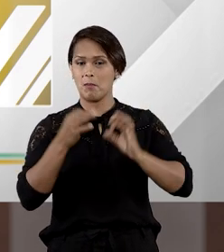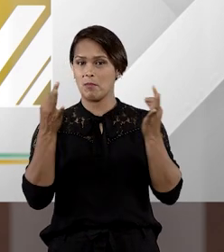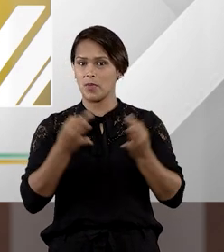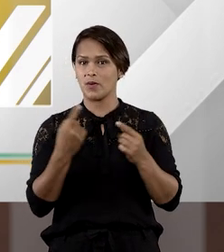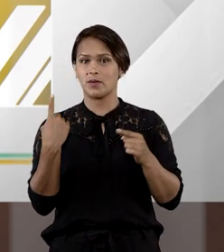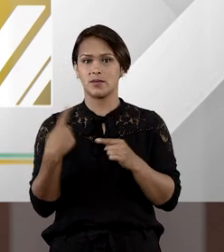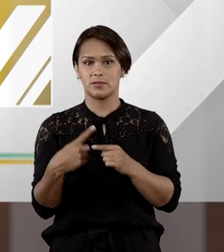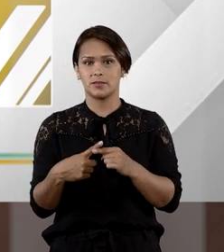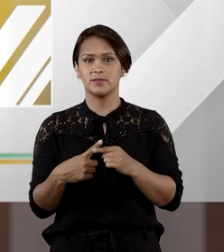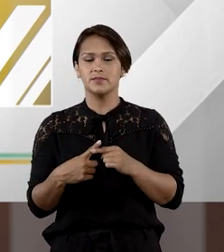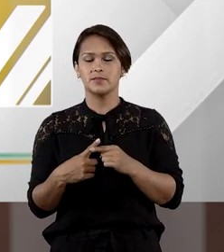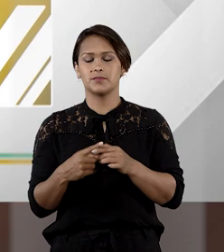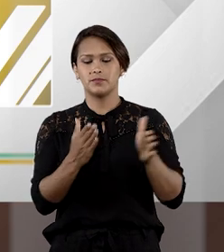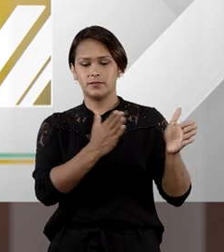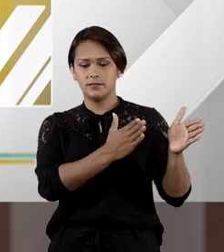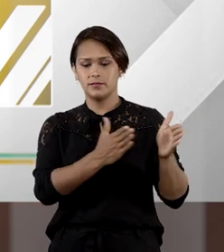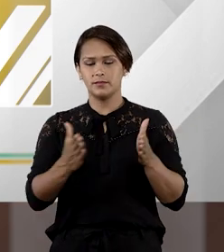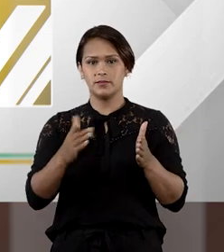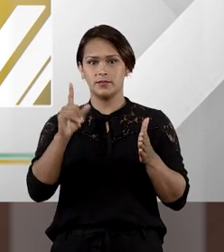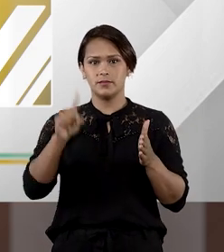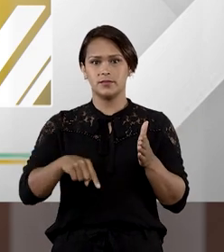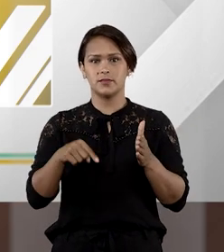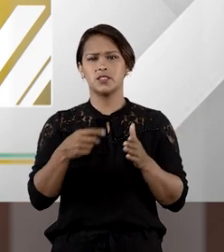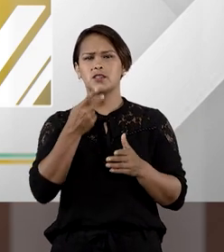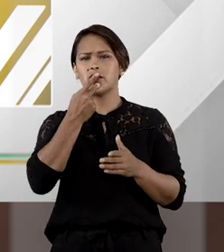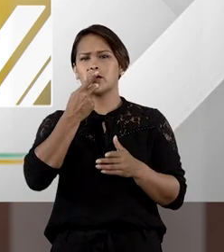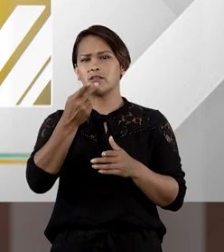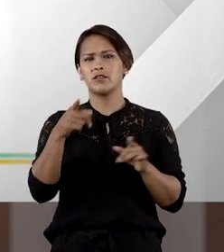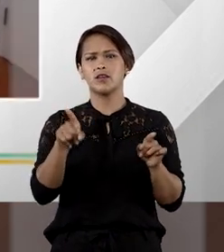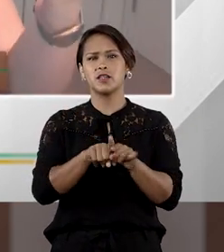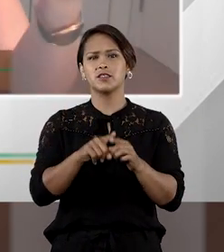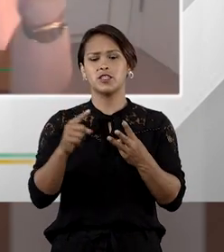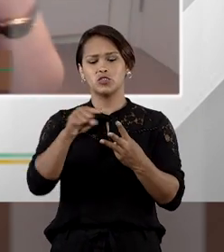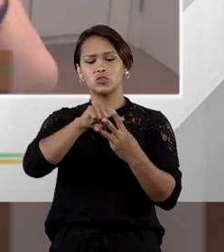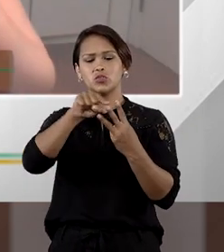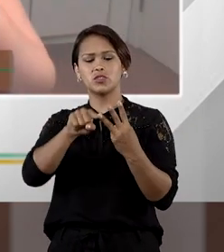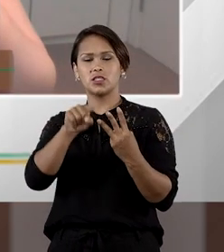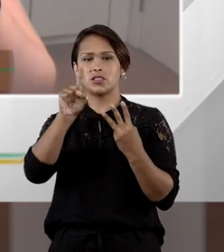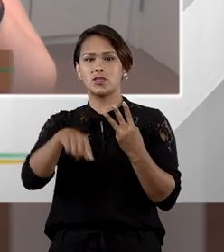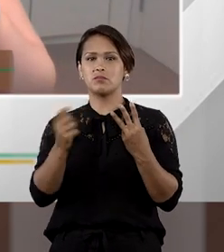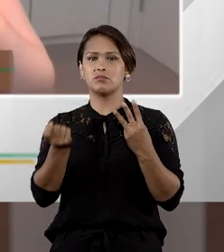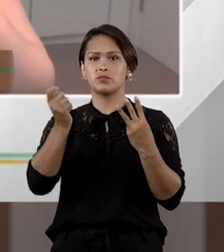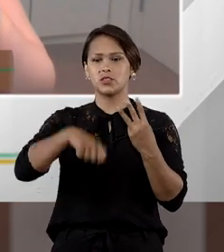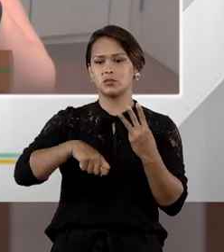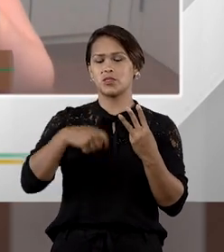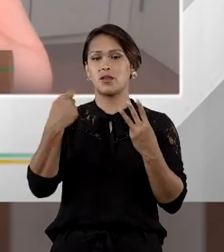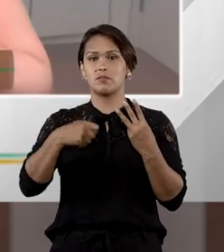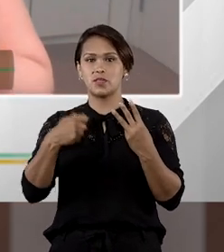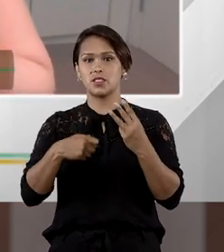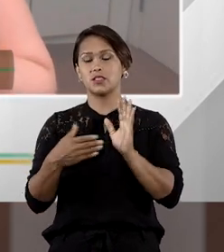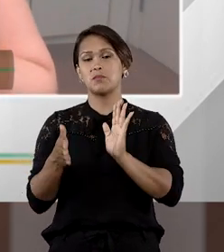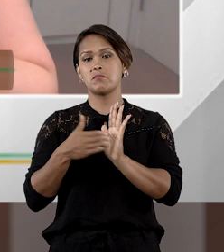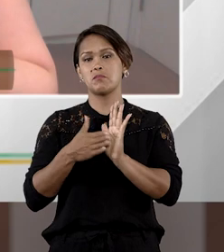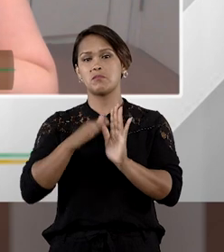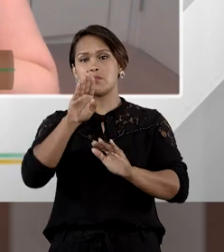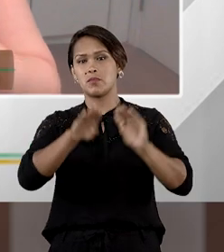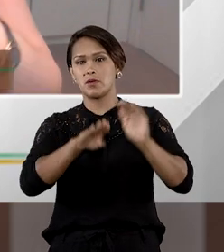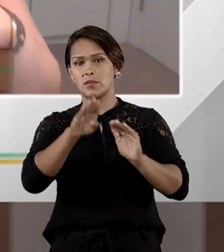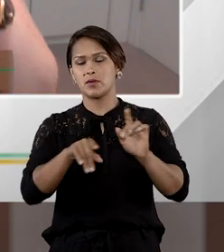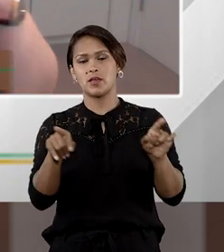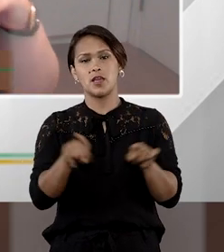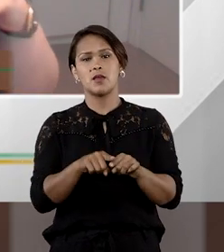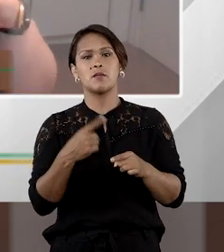ótima, porque com o tempo, inclusive, começou a se falar até num trinômio. Possibilidade, necessidade de